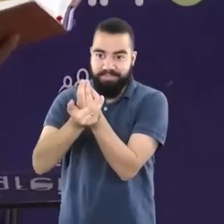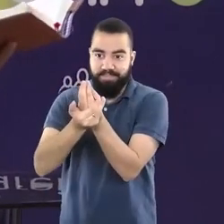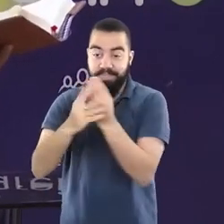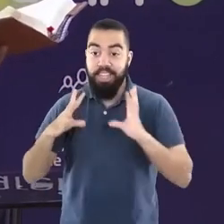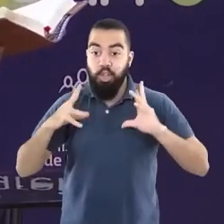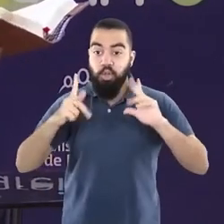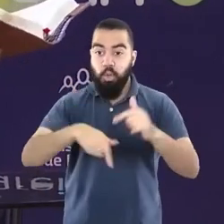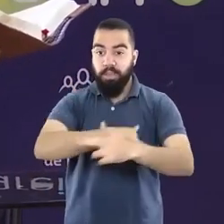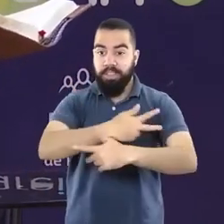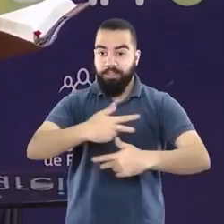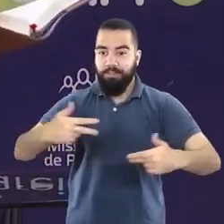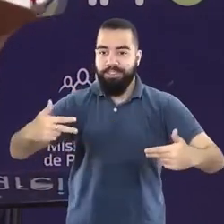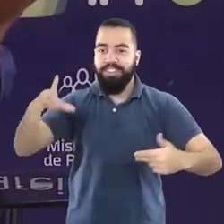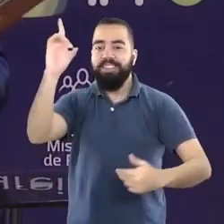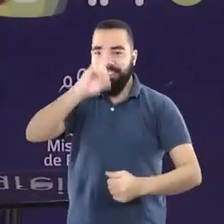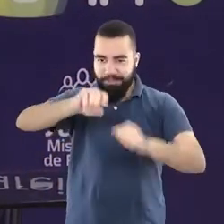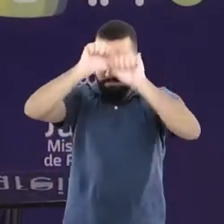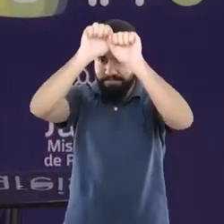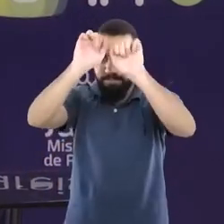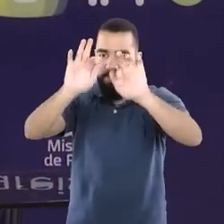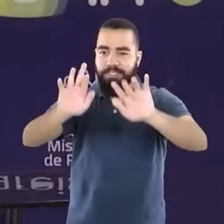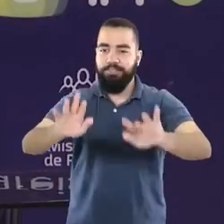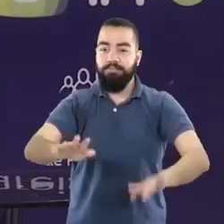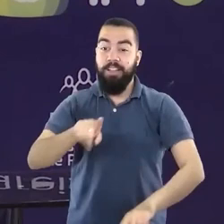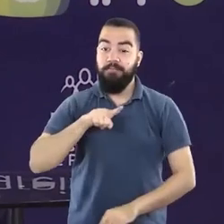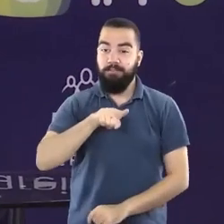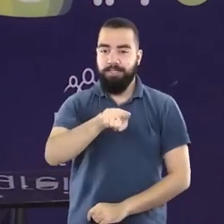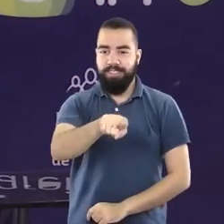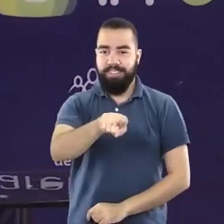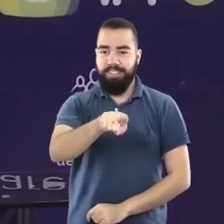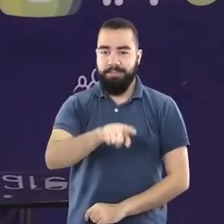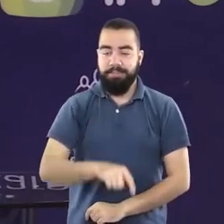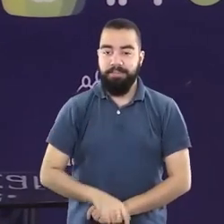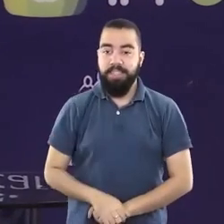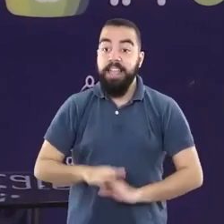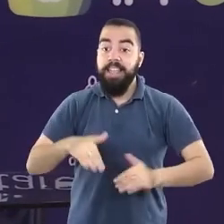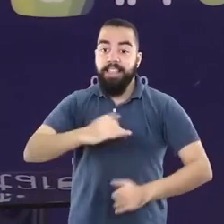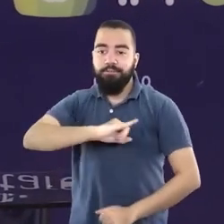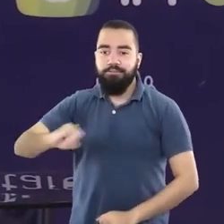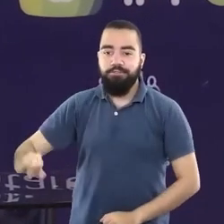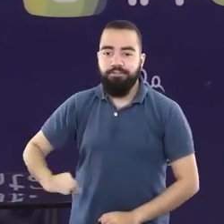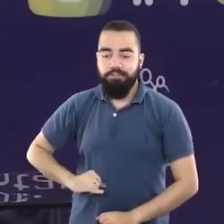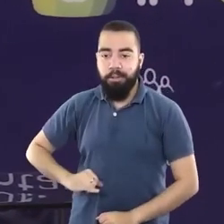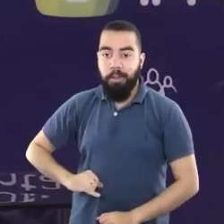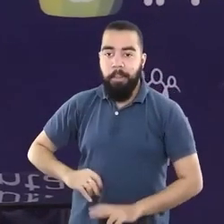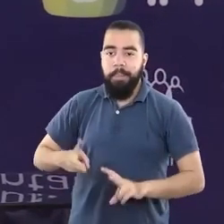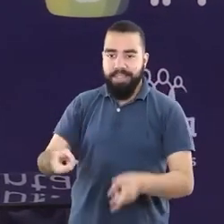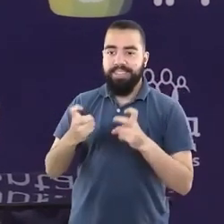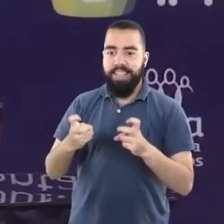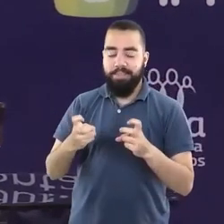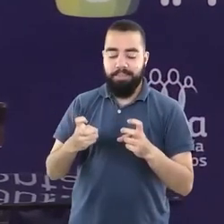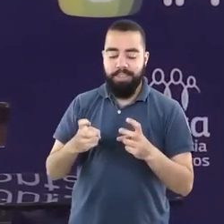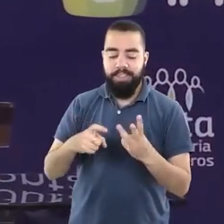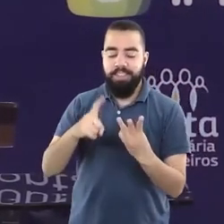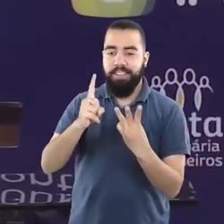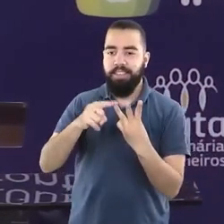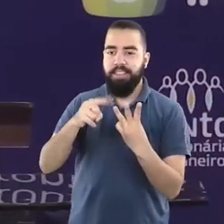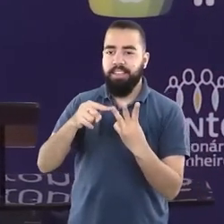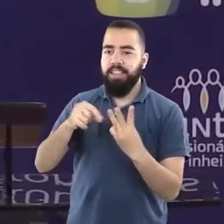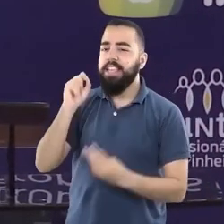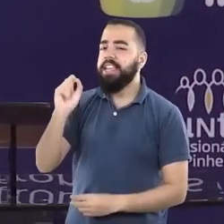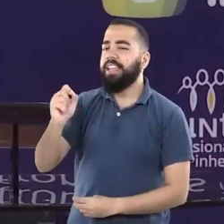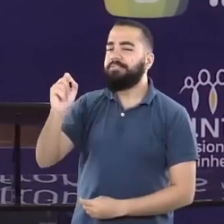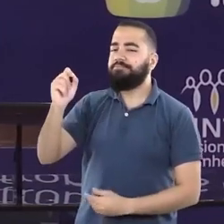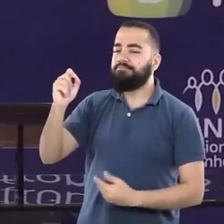bem. Mas ele vai descobrir algo maior ainda. Ele vai reconhecer agora quem é Ele. E a primeira coisa